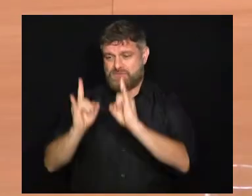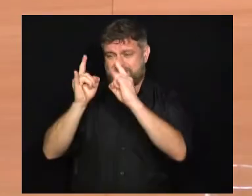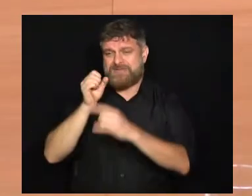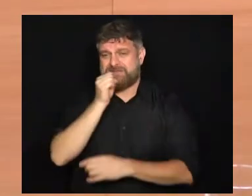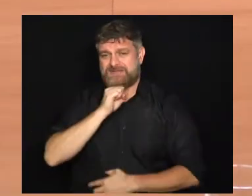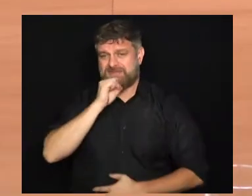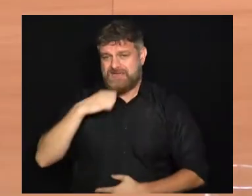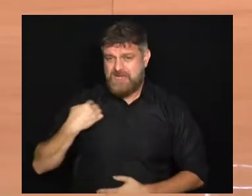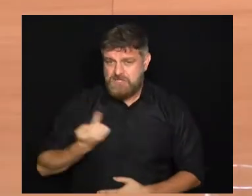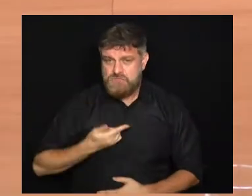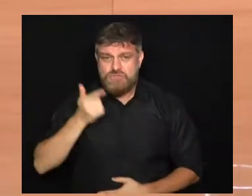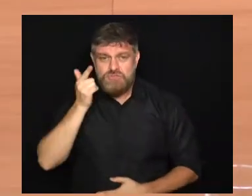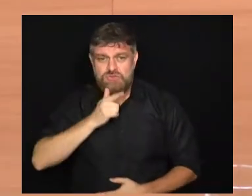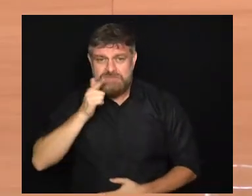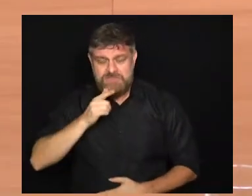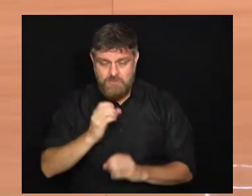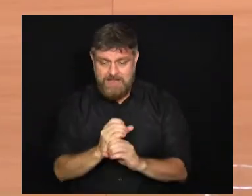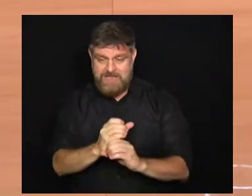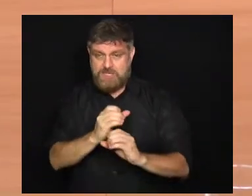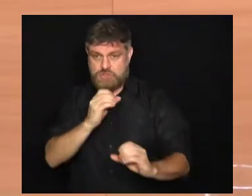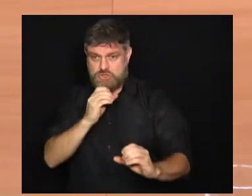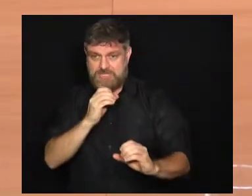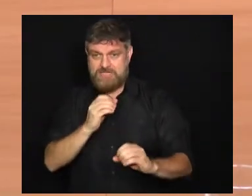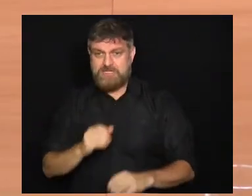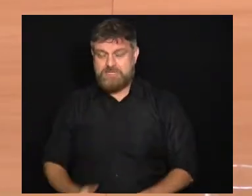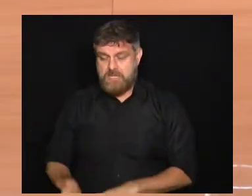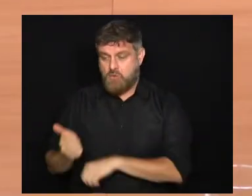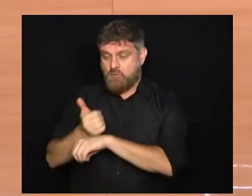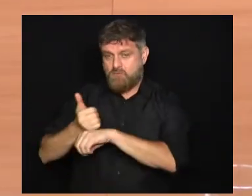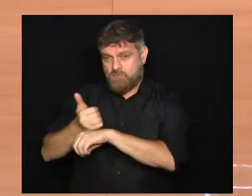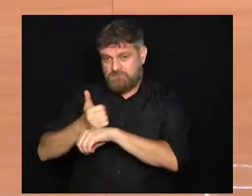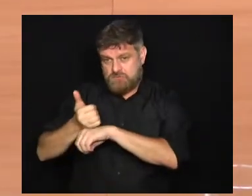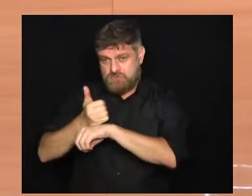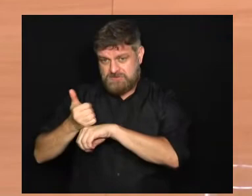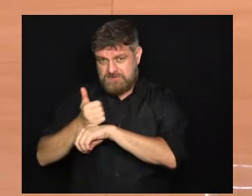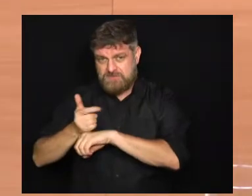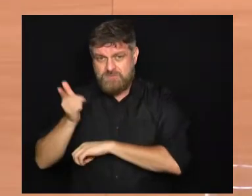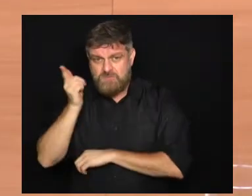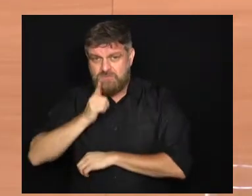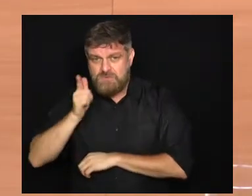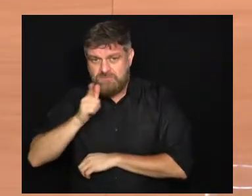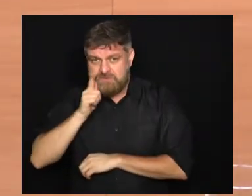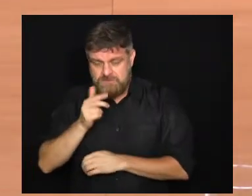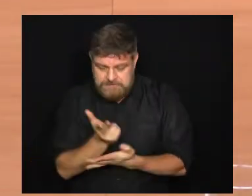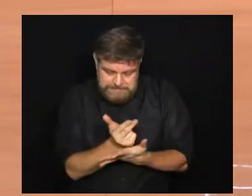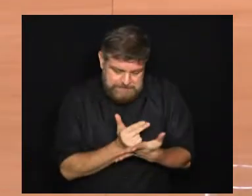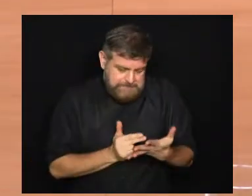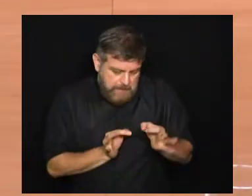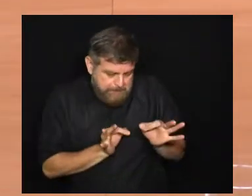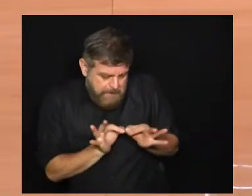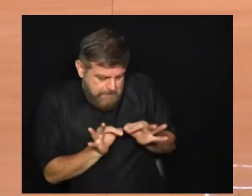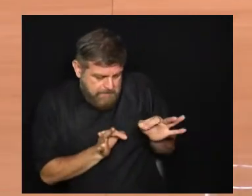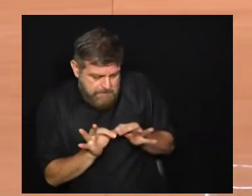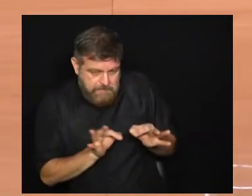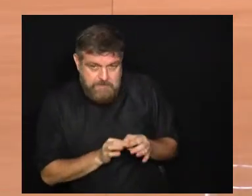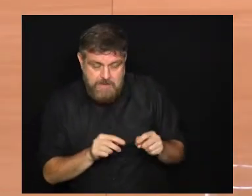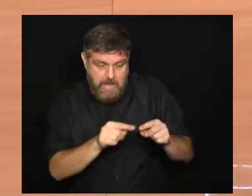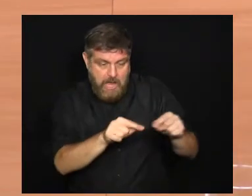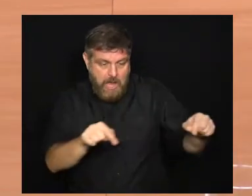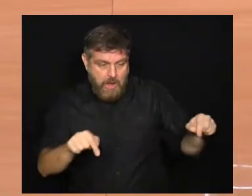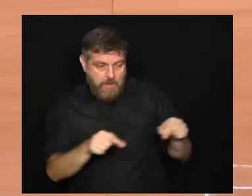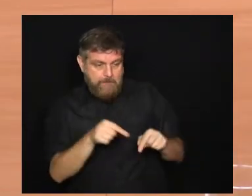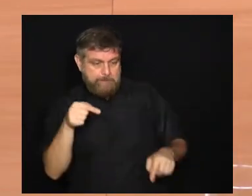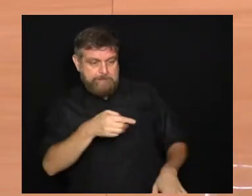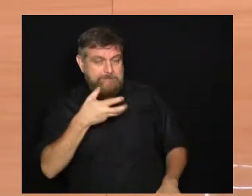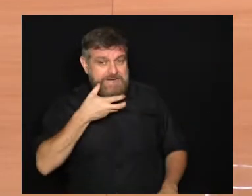conseguimos, o pessoal do nosso de engenharia conseguiu fazer um bom desenho, um bom trabalho, e destinou uma boa área, criando